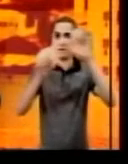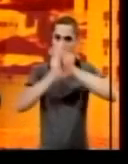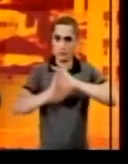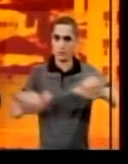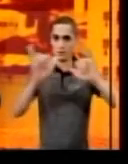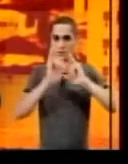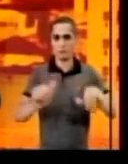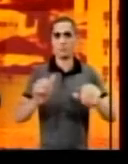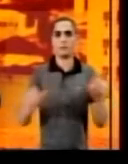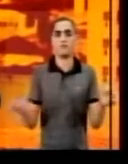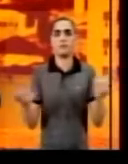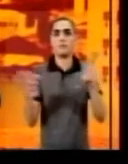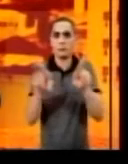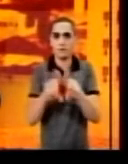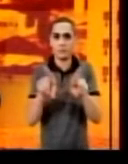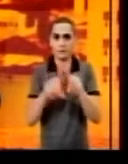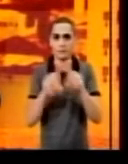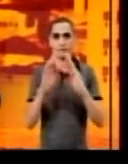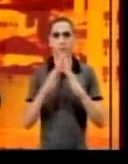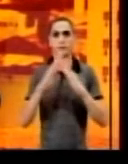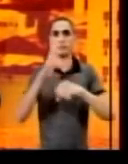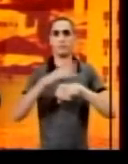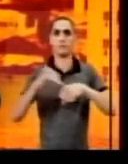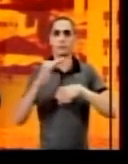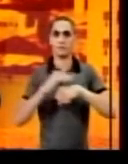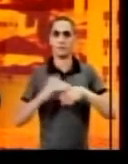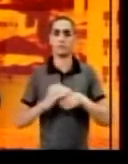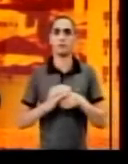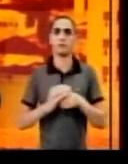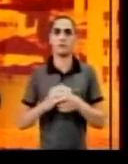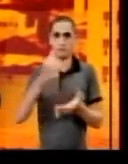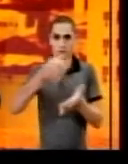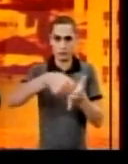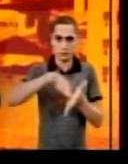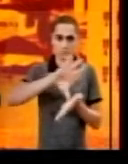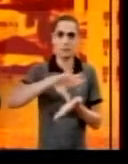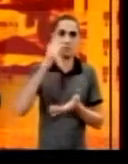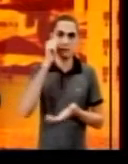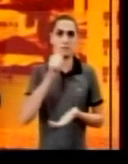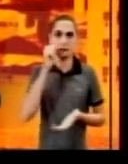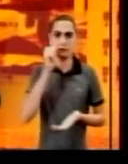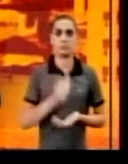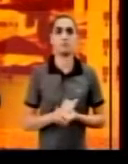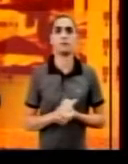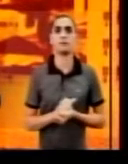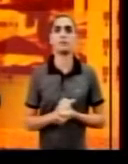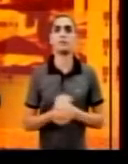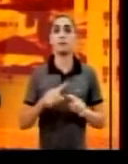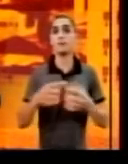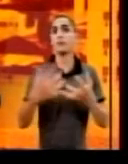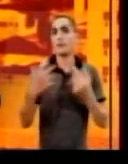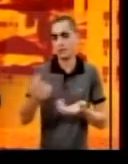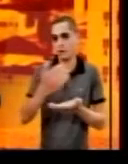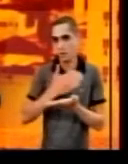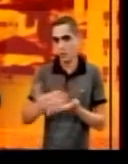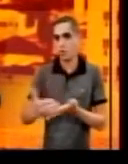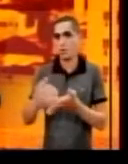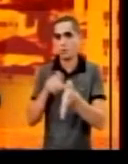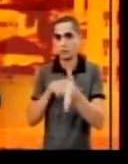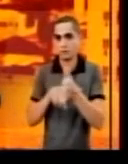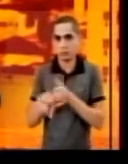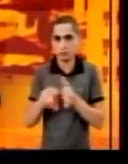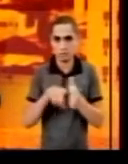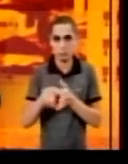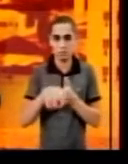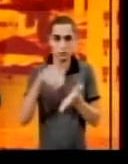transmissão através de uma parceria entre o Lar de Fátima com a Secretaria da Mulher. Então, vamos iniciar as perguntas